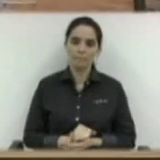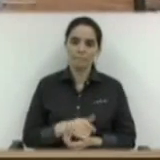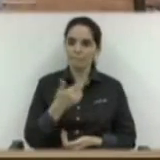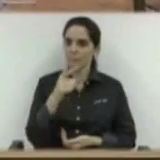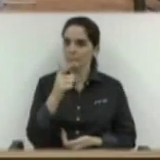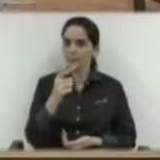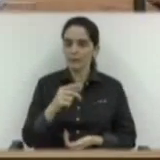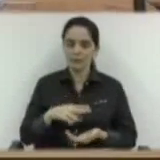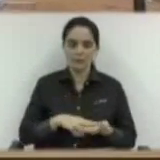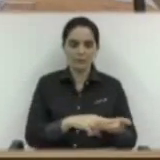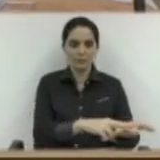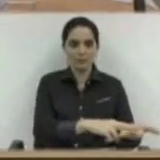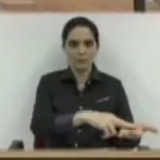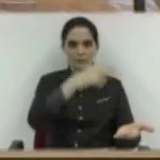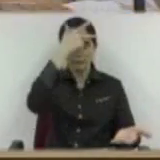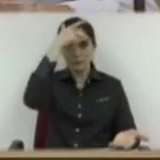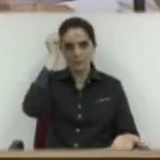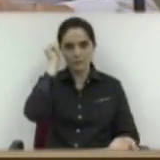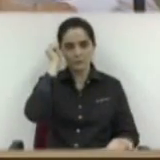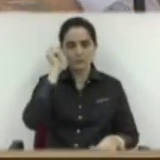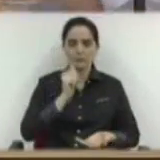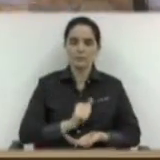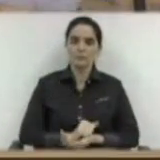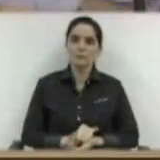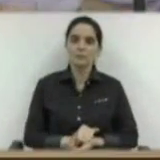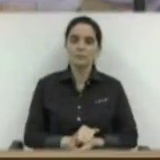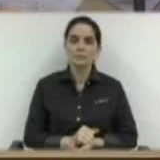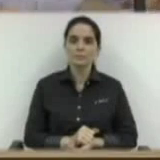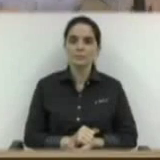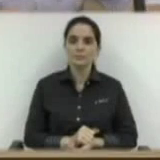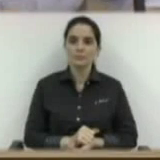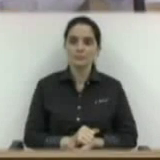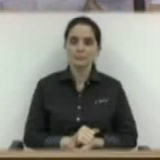Não havendo, encaminhe-se ao Poder Executivo.